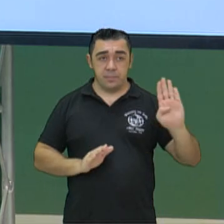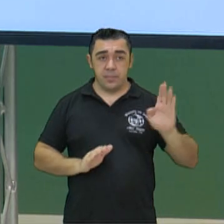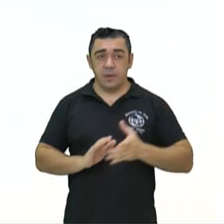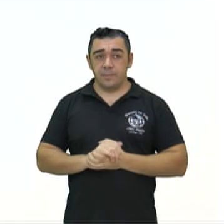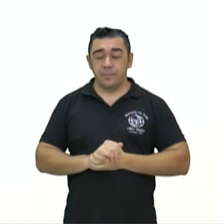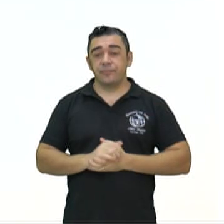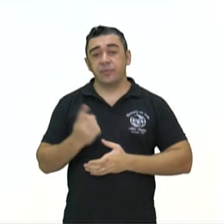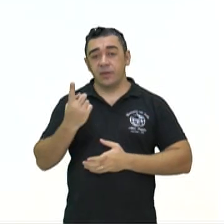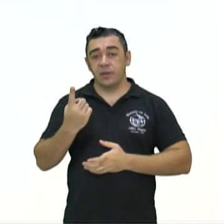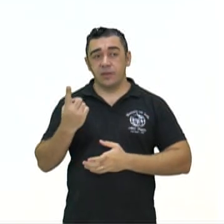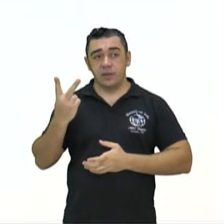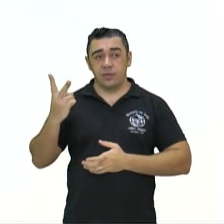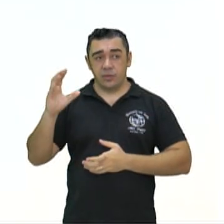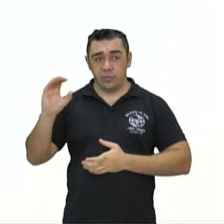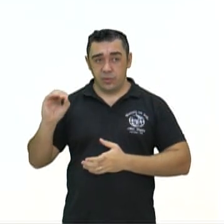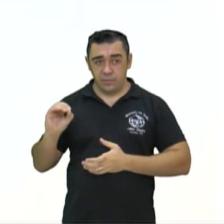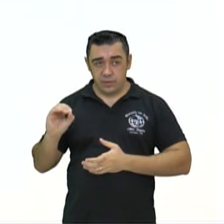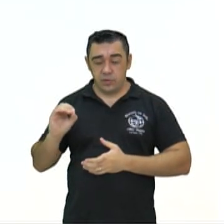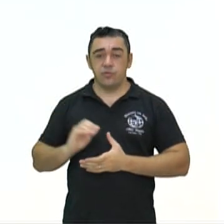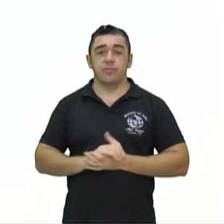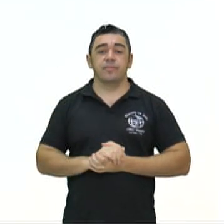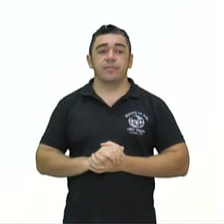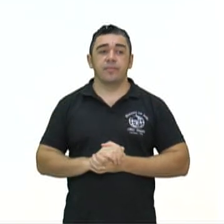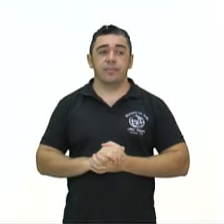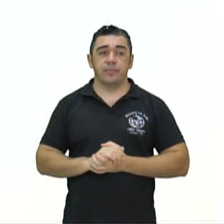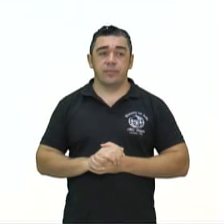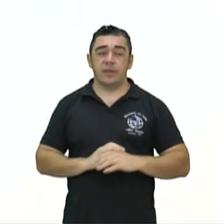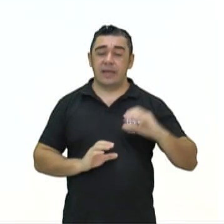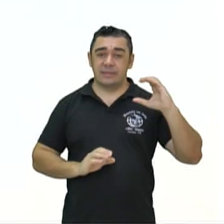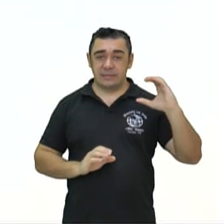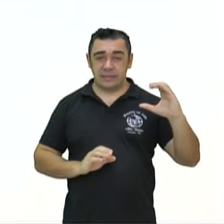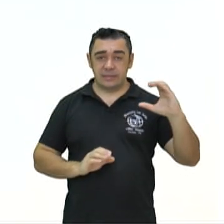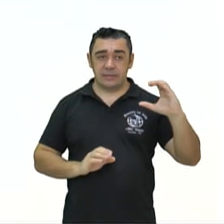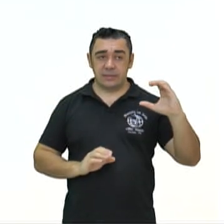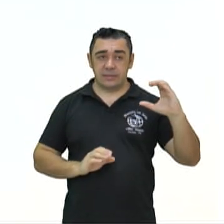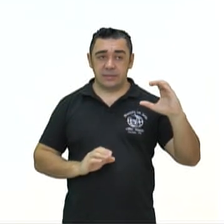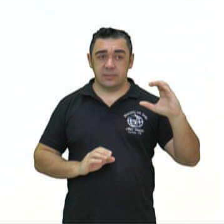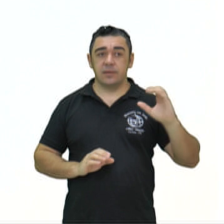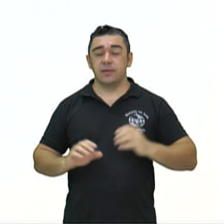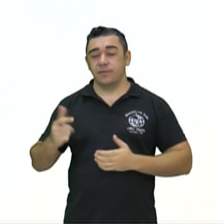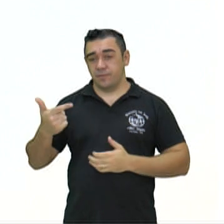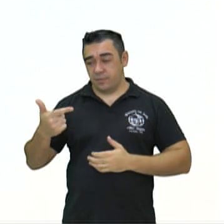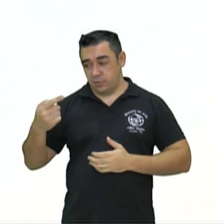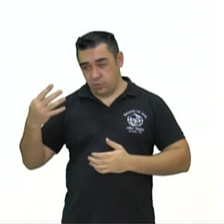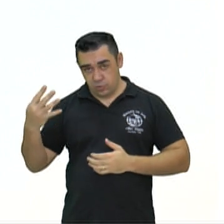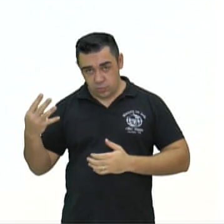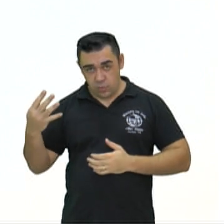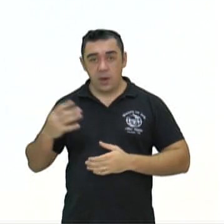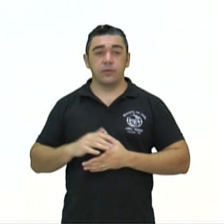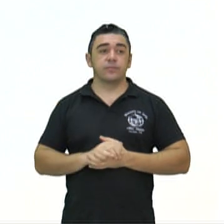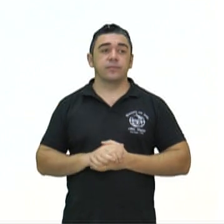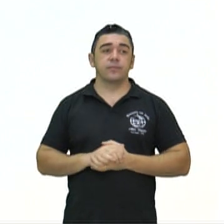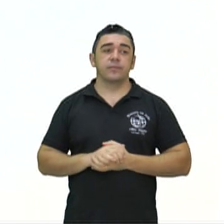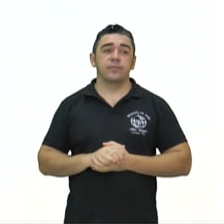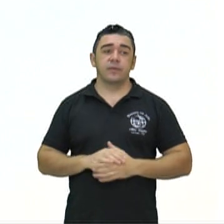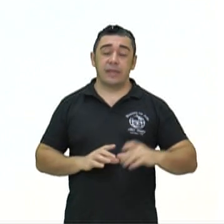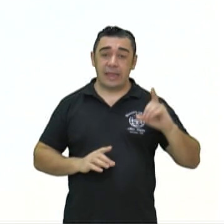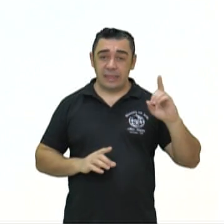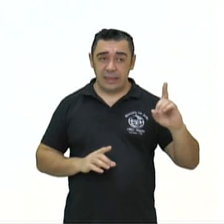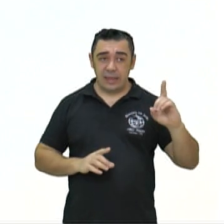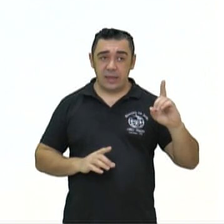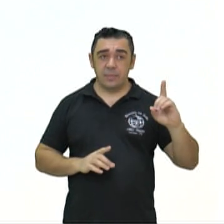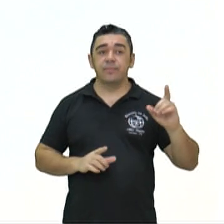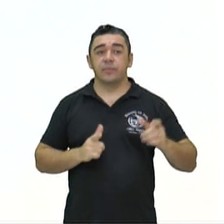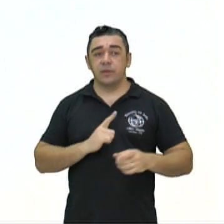B nos resultou em 120. E a letra C nos resultou em 24. A letra